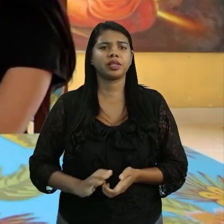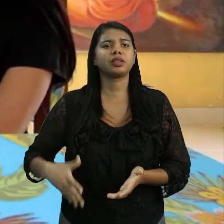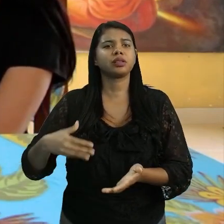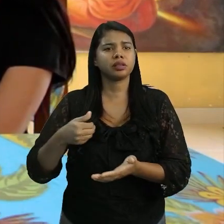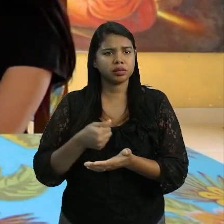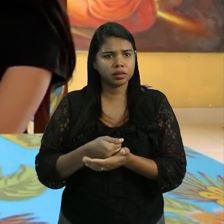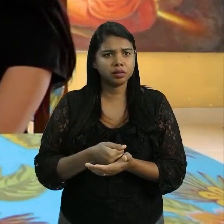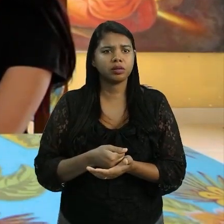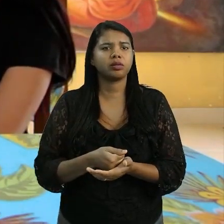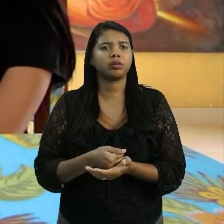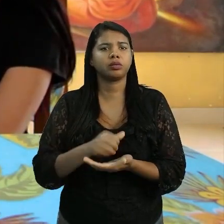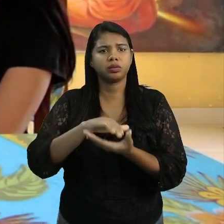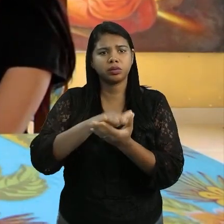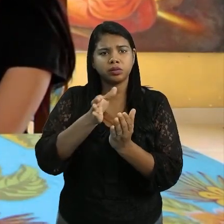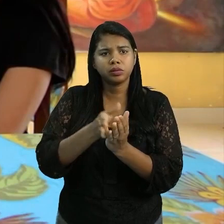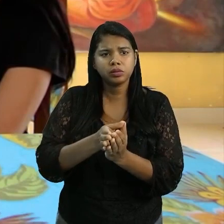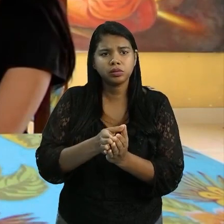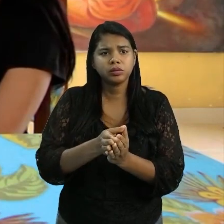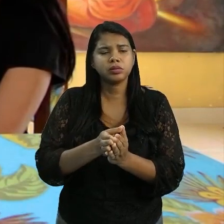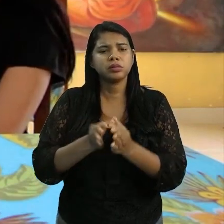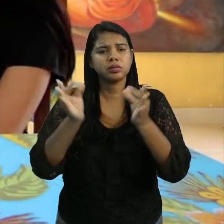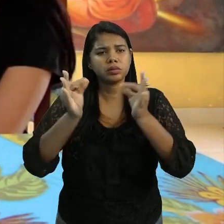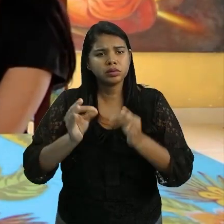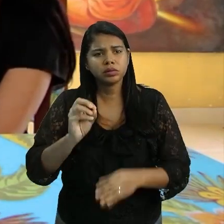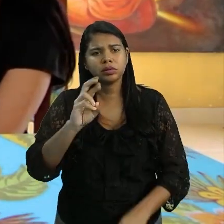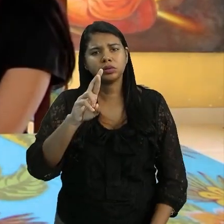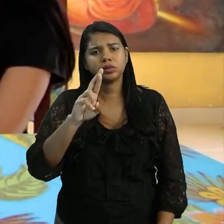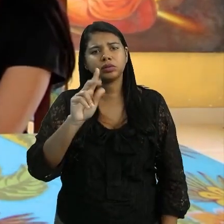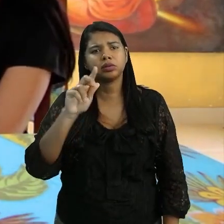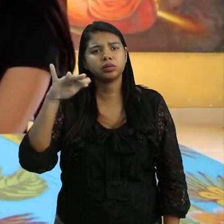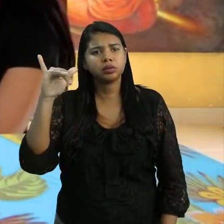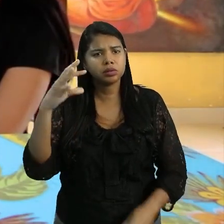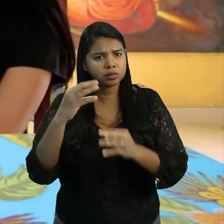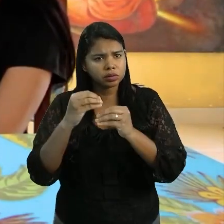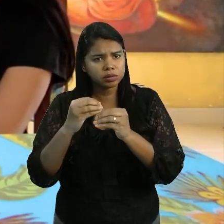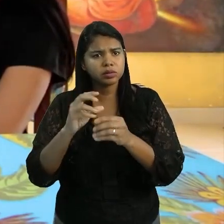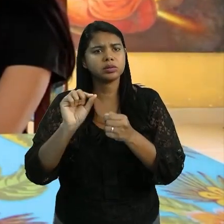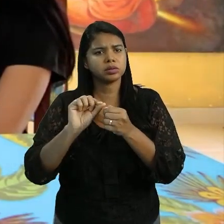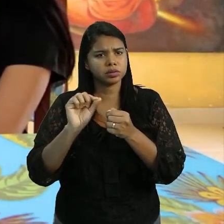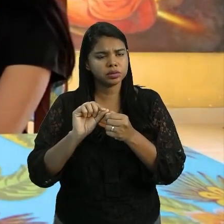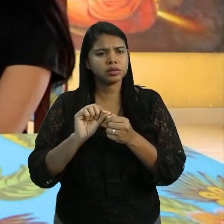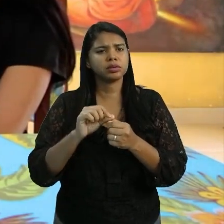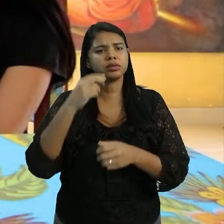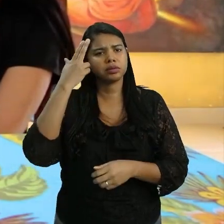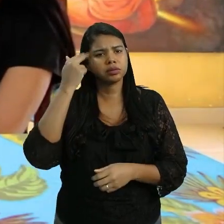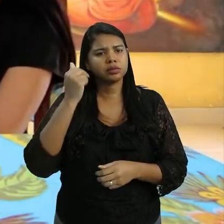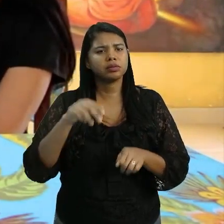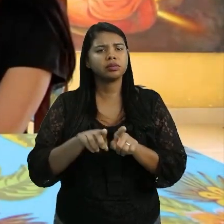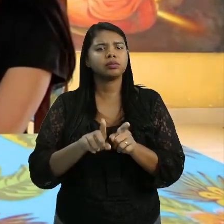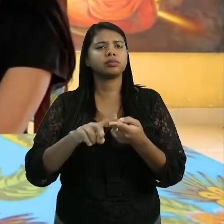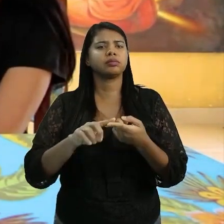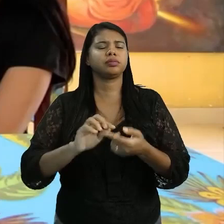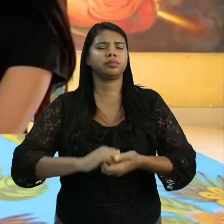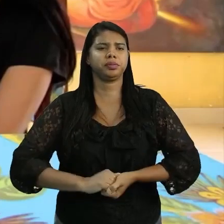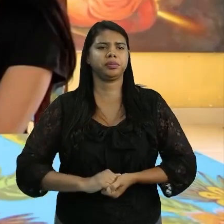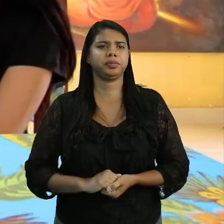comida orgânica é fundamental na dieta de todos os dias. Tanto é que o cuscuz, por